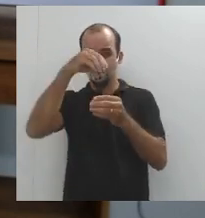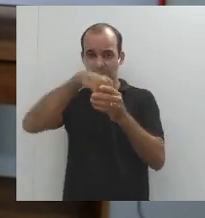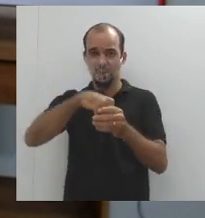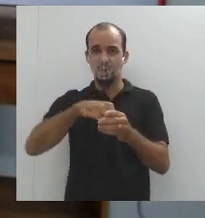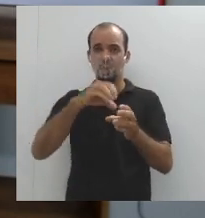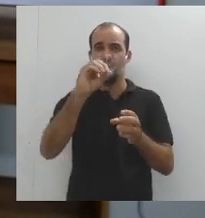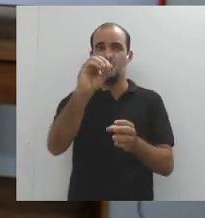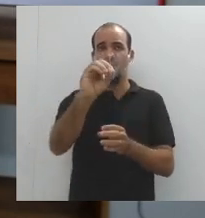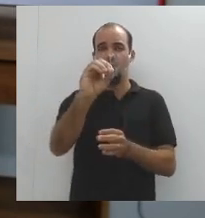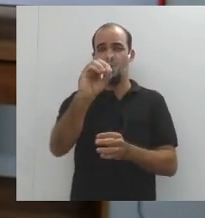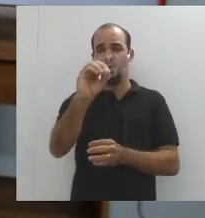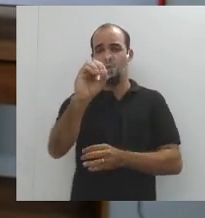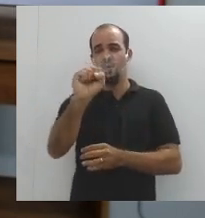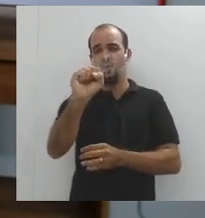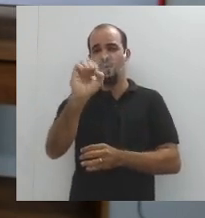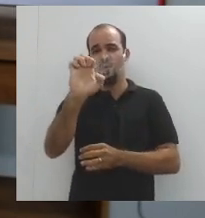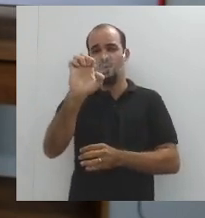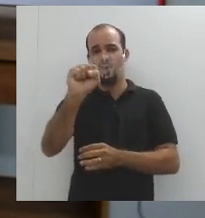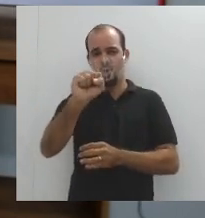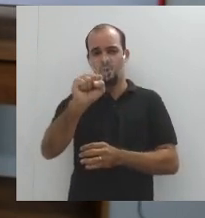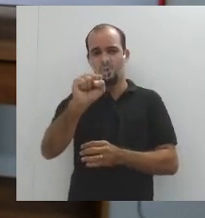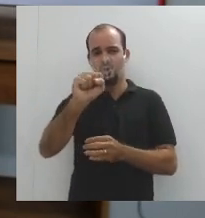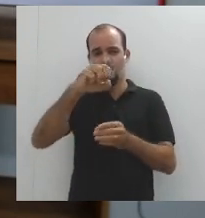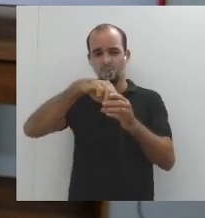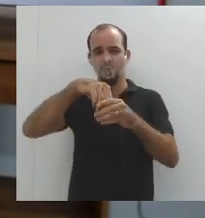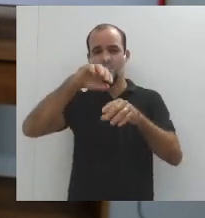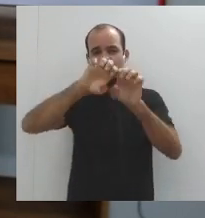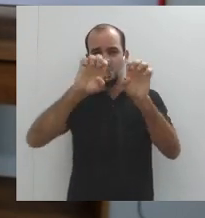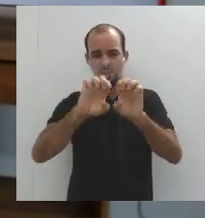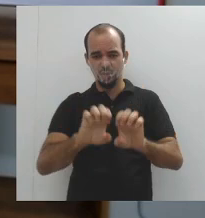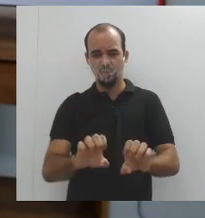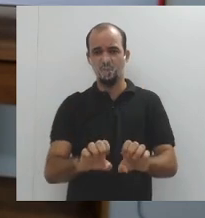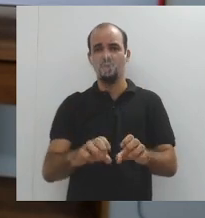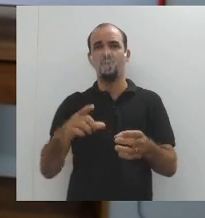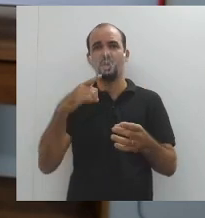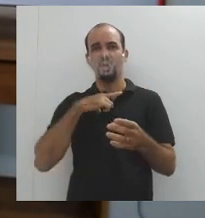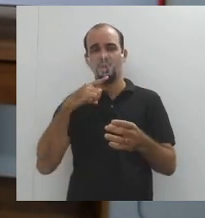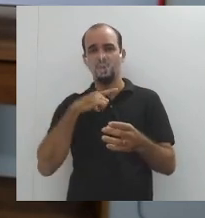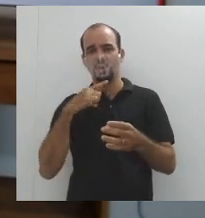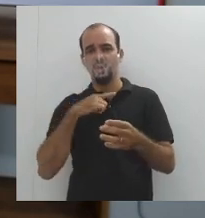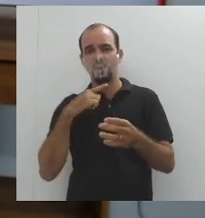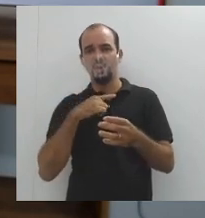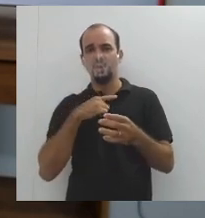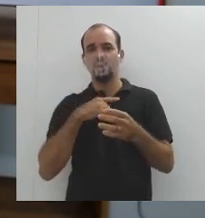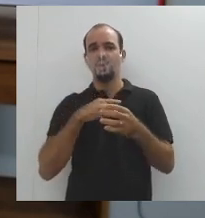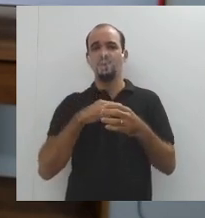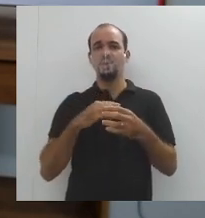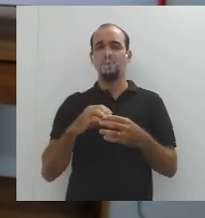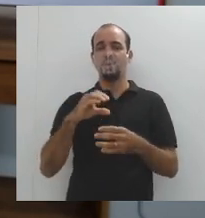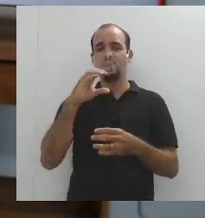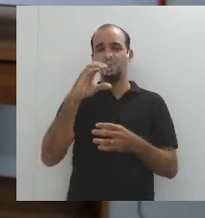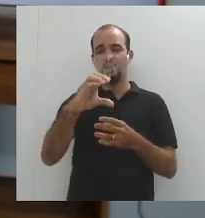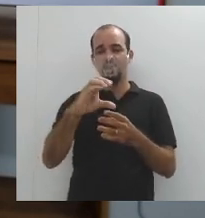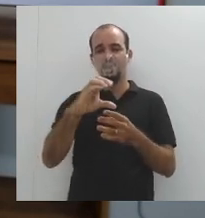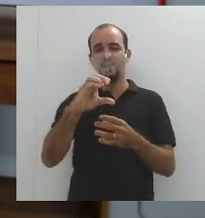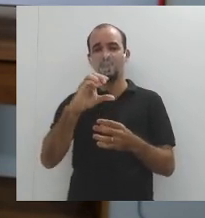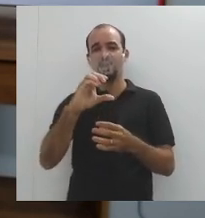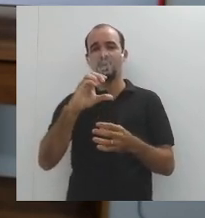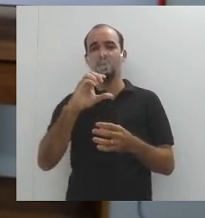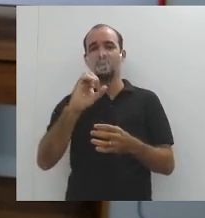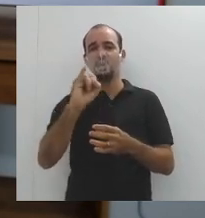estrutura das oses pode ocorrer o que chamamos de ciclização